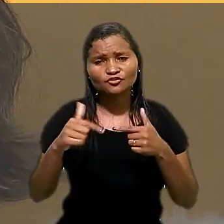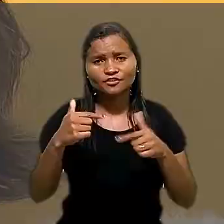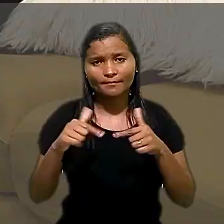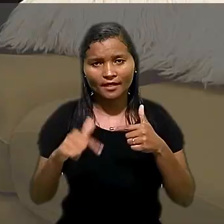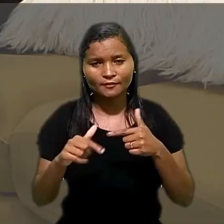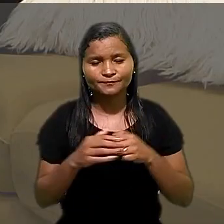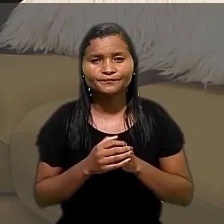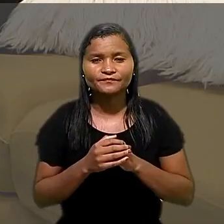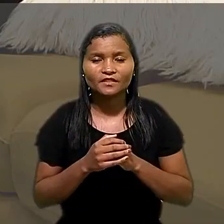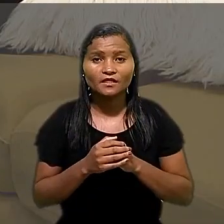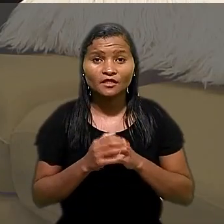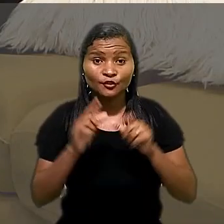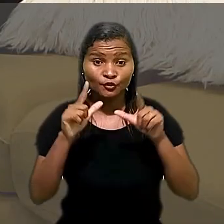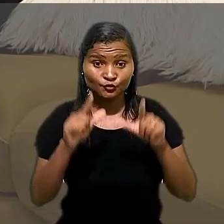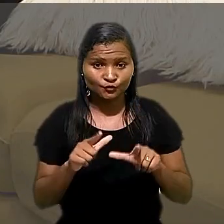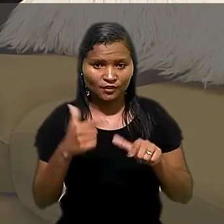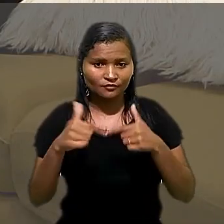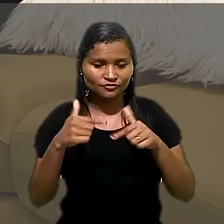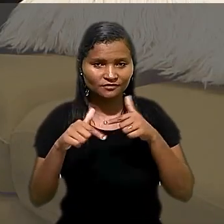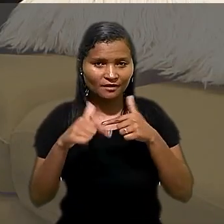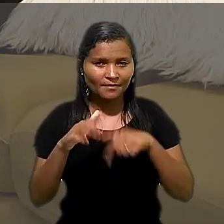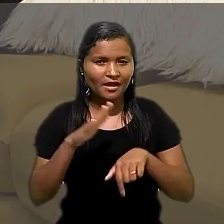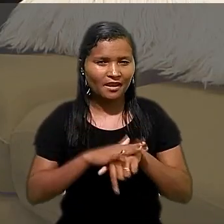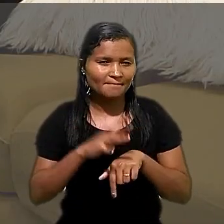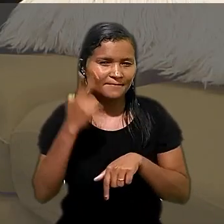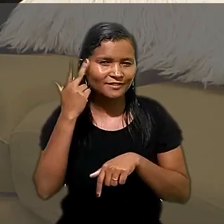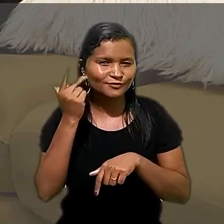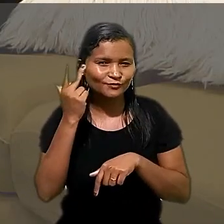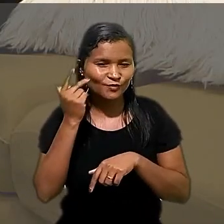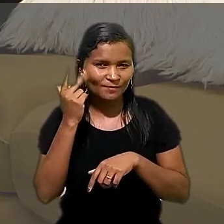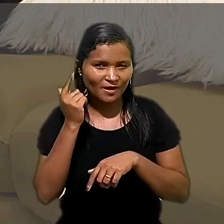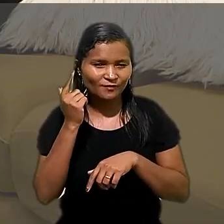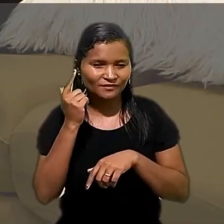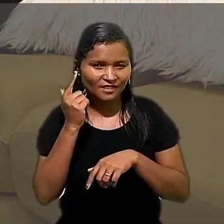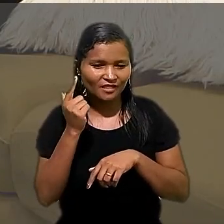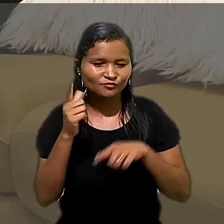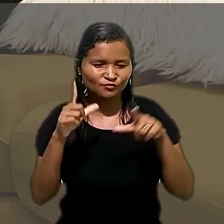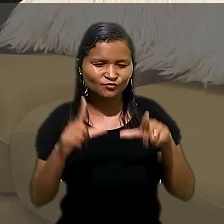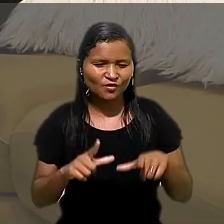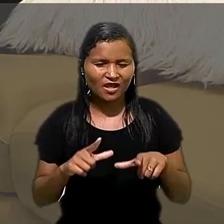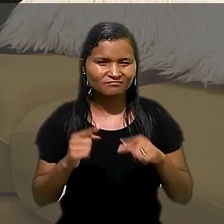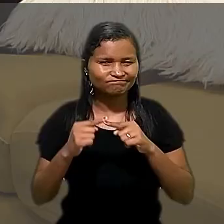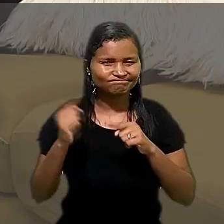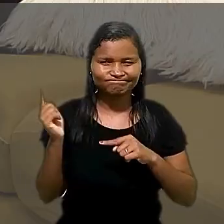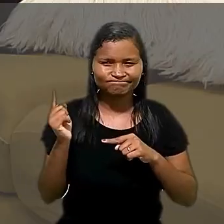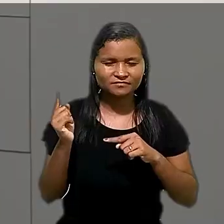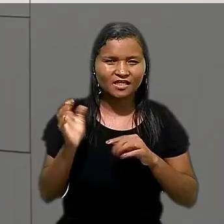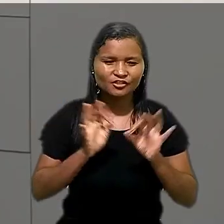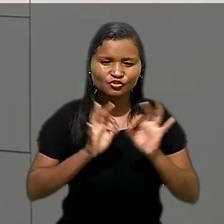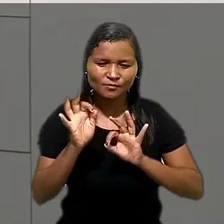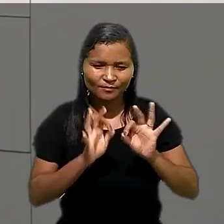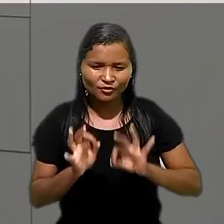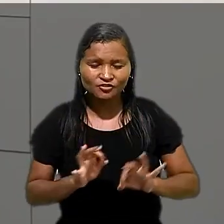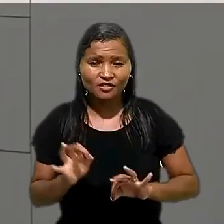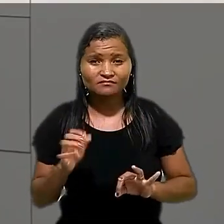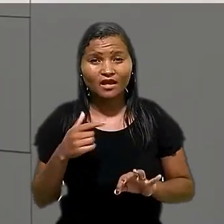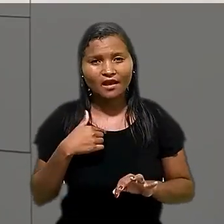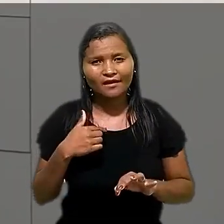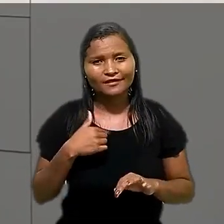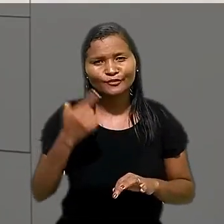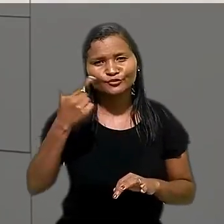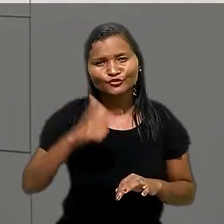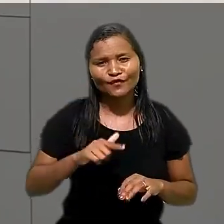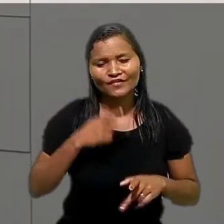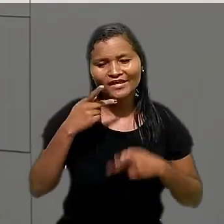de trabalho no ambiente de trabalho mais comum é nesses nesses ambientes de discordância de projetos é